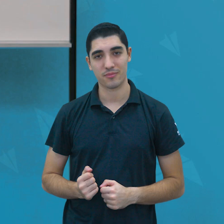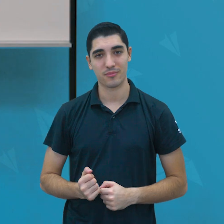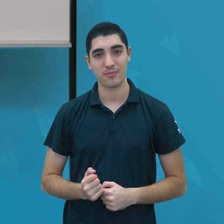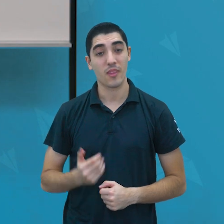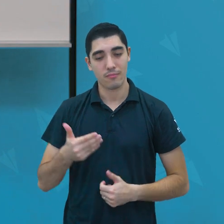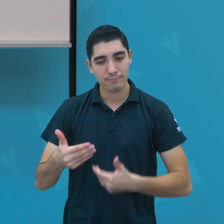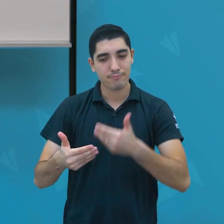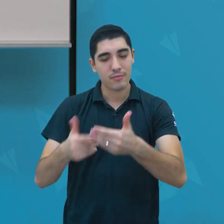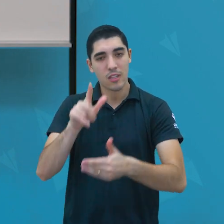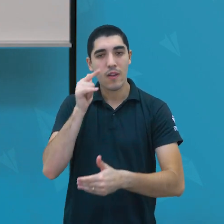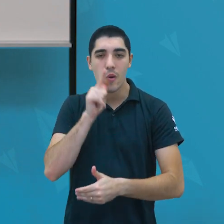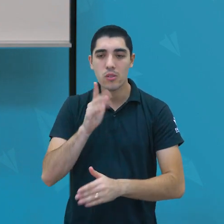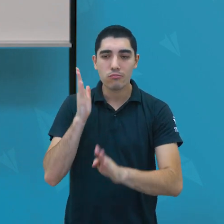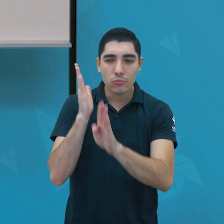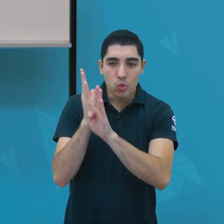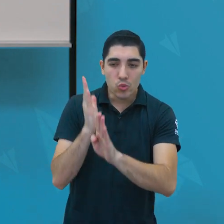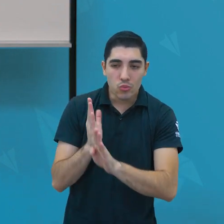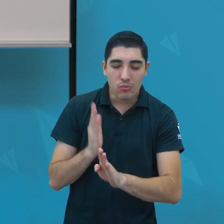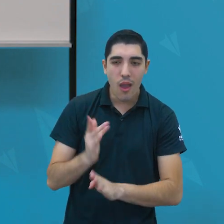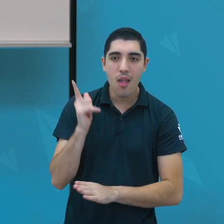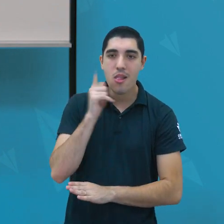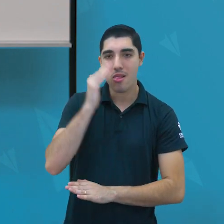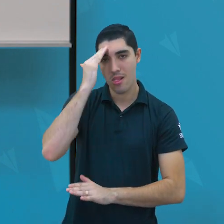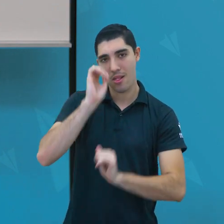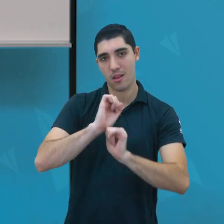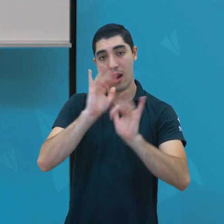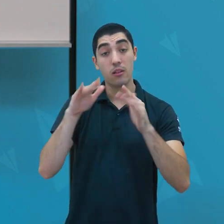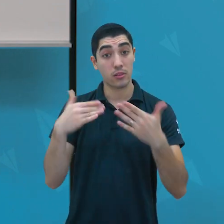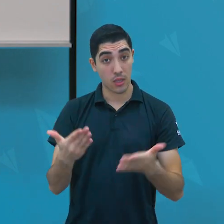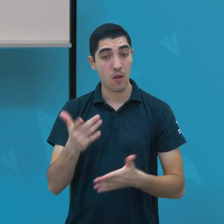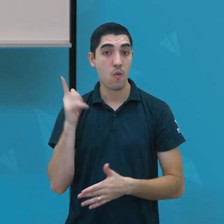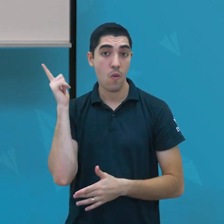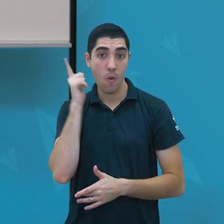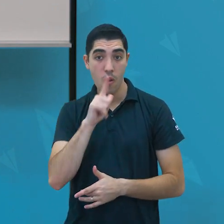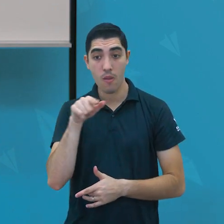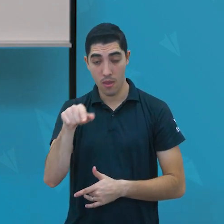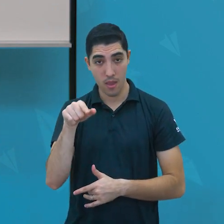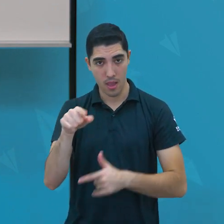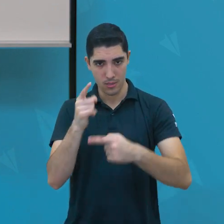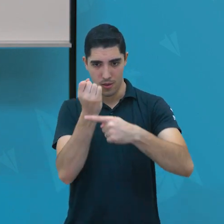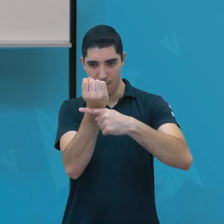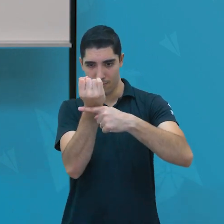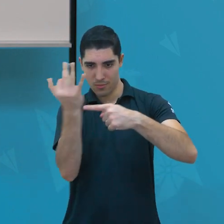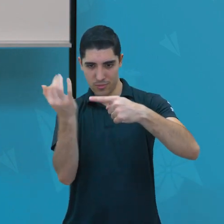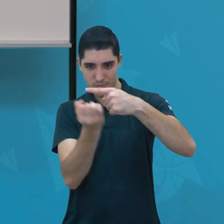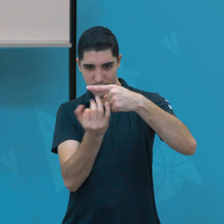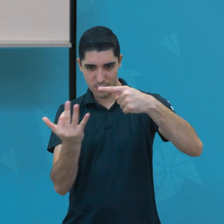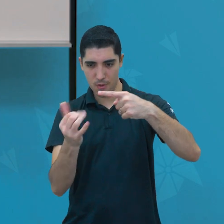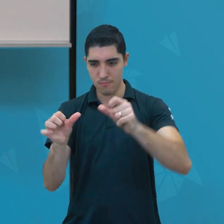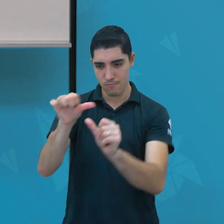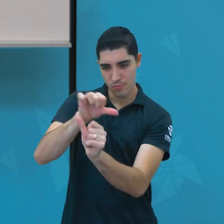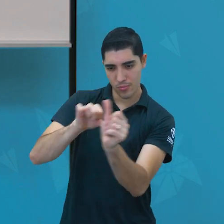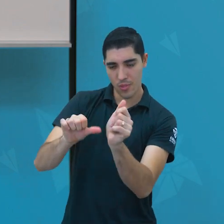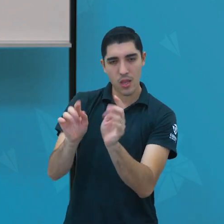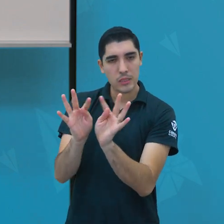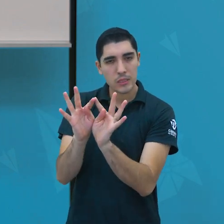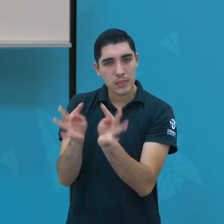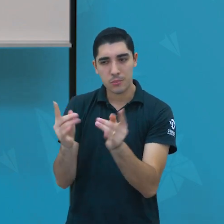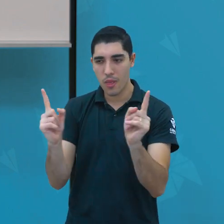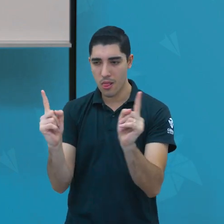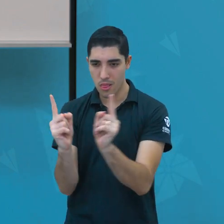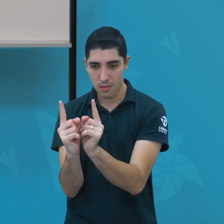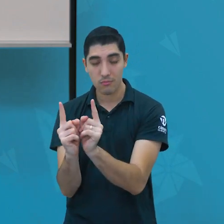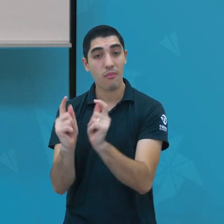outras formas. Então, com isso, nós simplificamos todas essas frações que nos foram